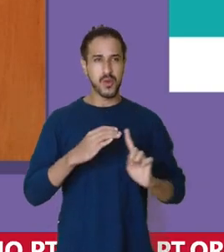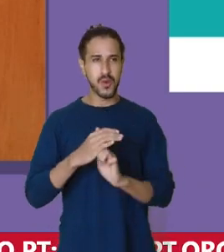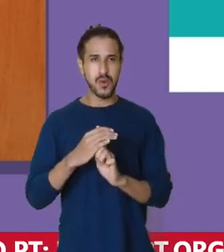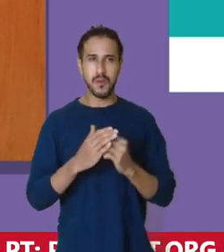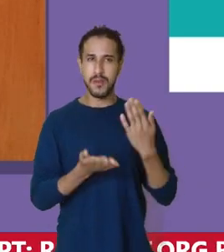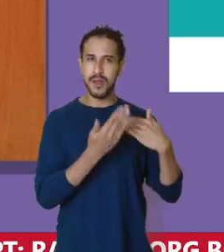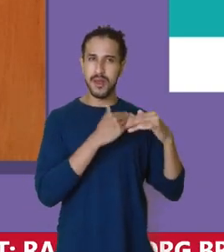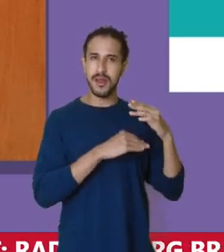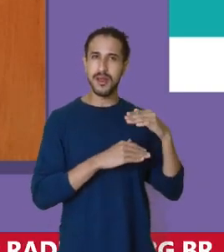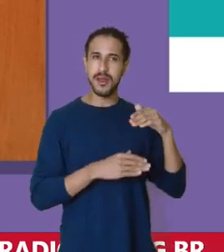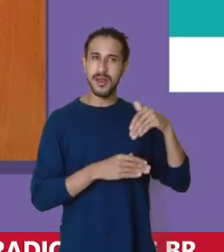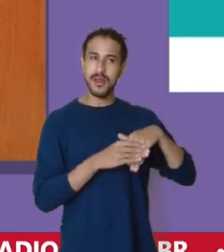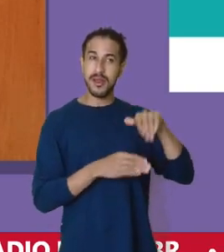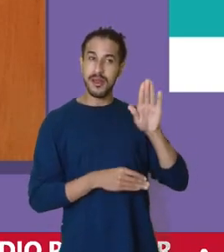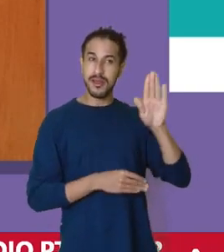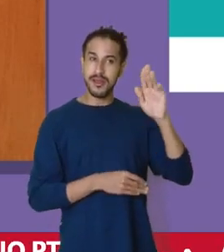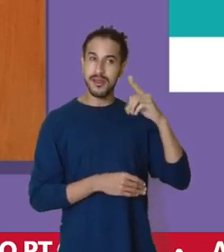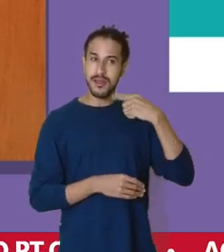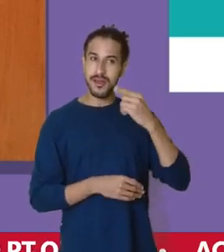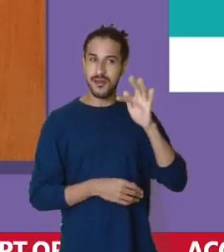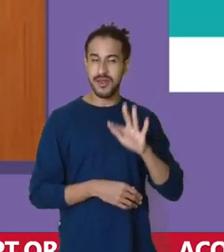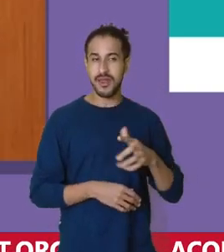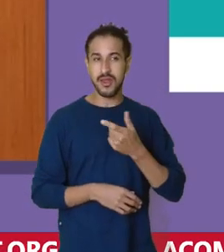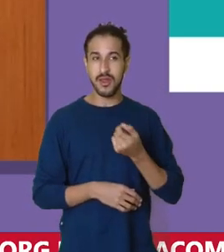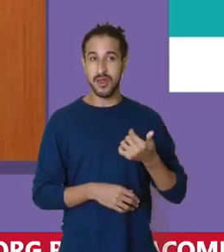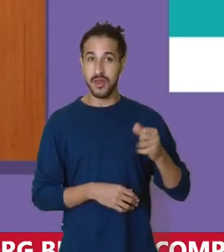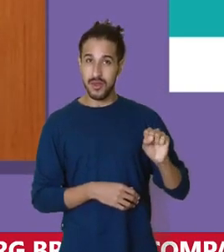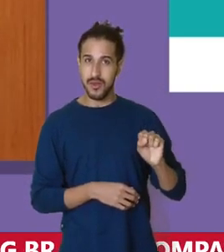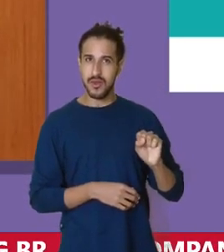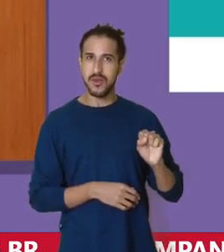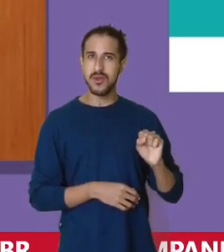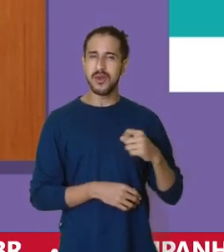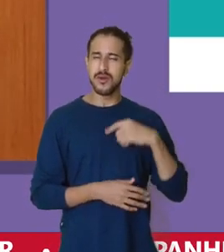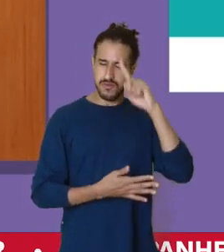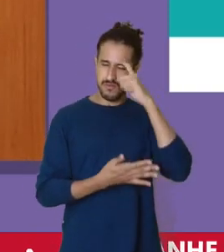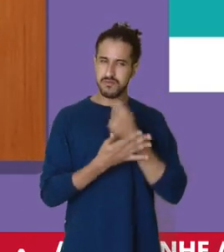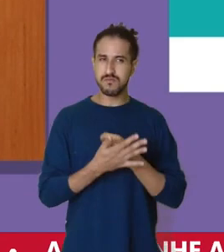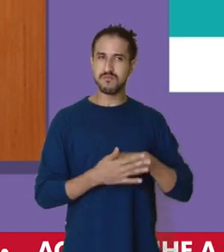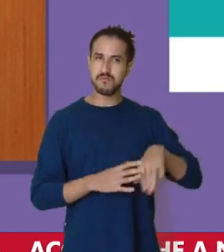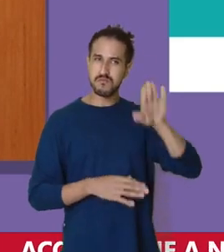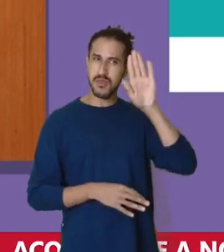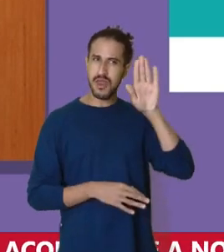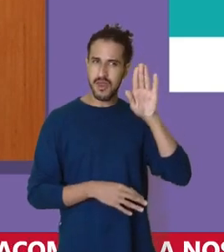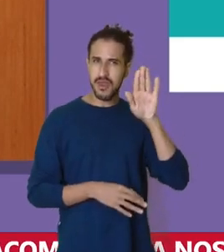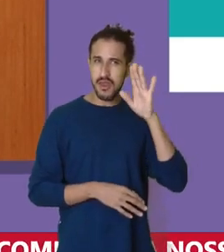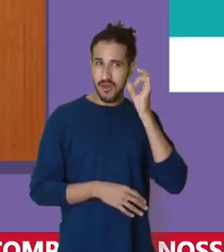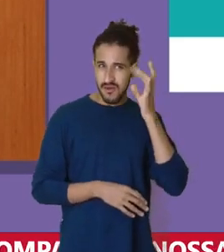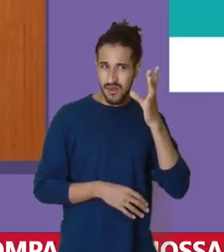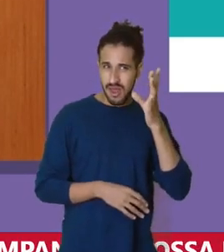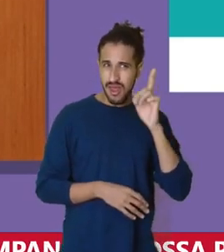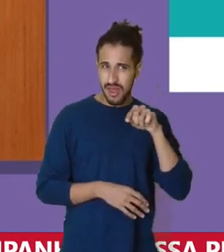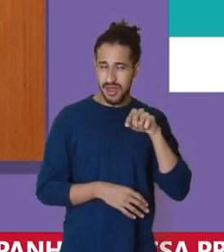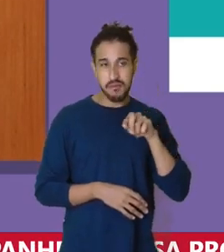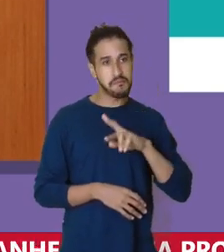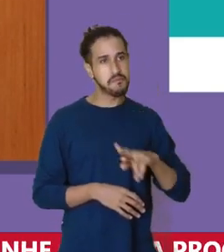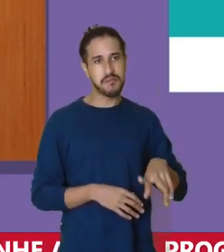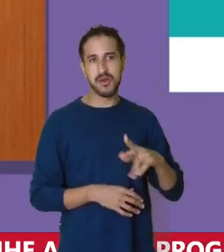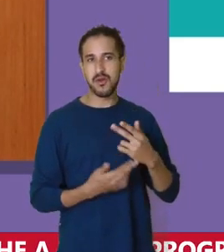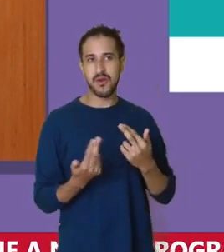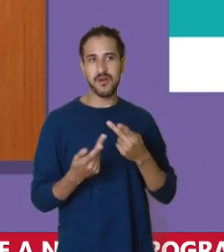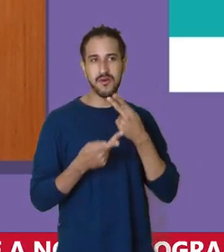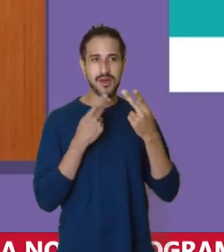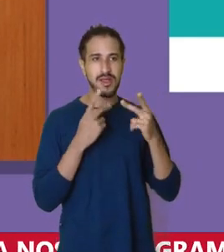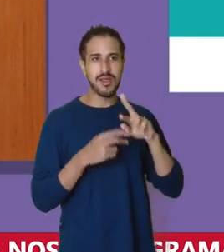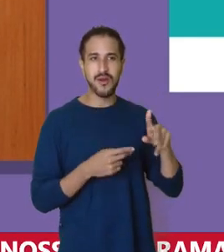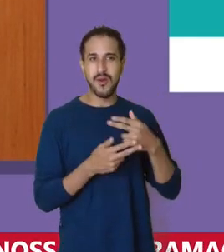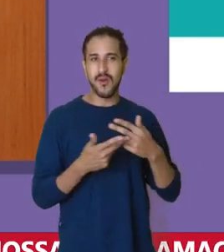fui candidata a deputada federal em 2018. Quando eu decidi ser candidata, não foi nada confortável, né? Como eu falei, não era